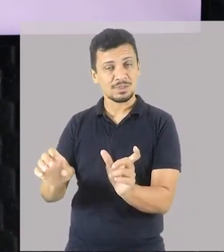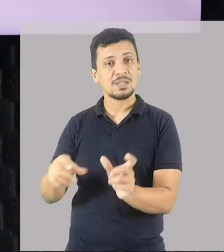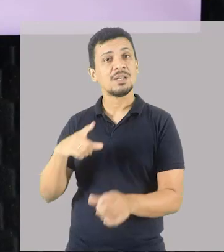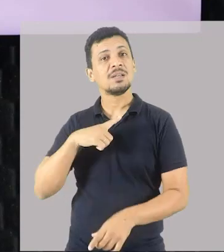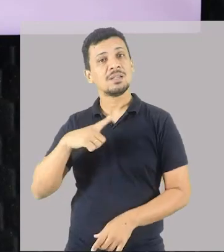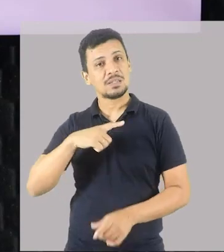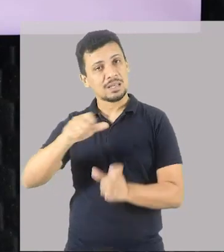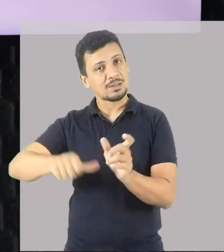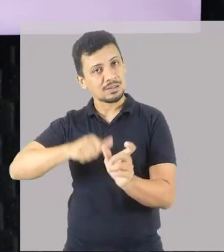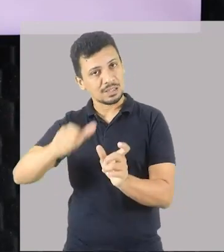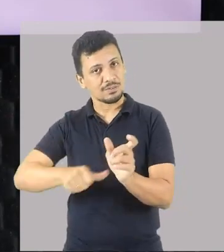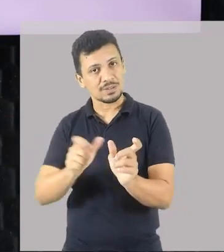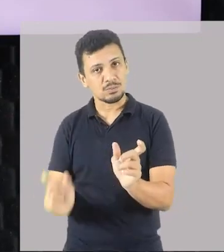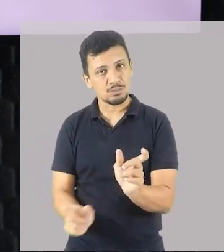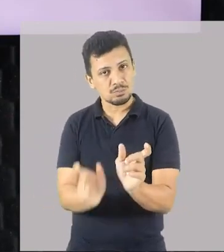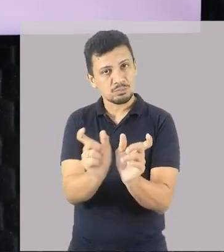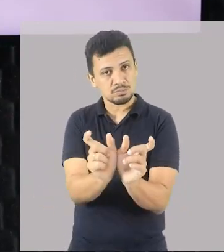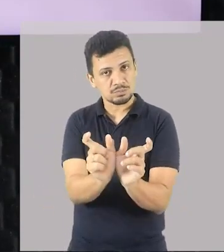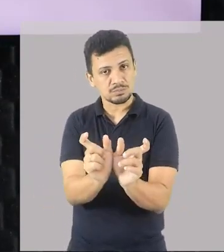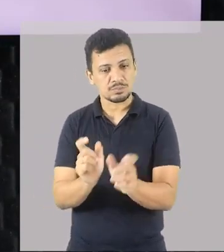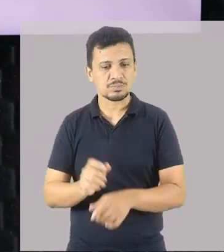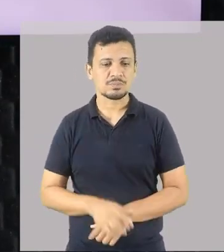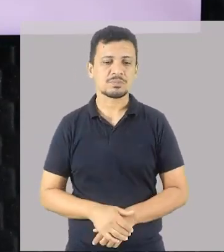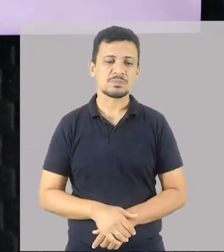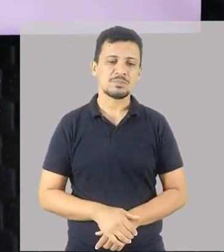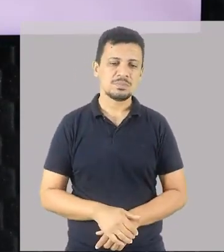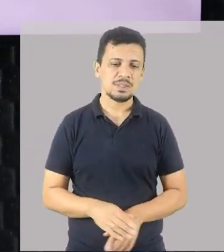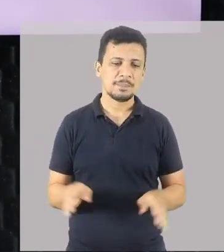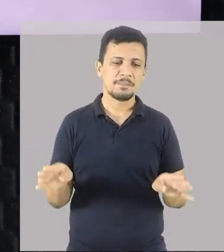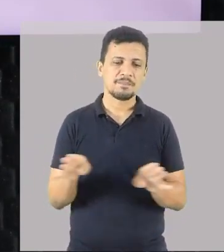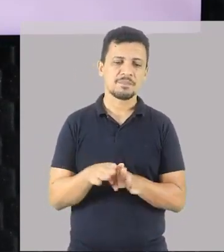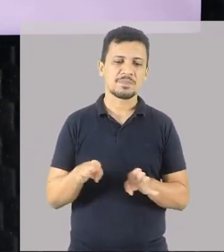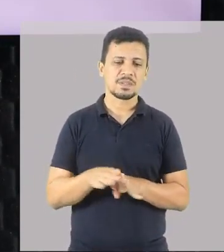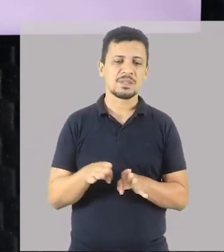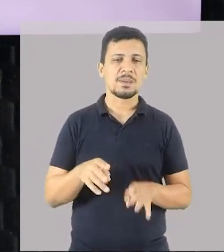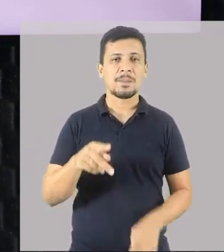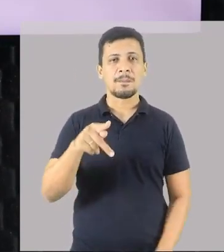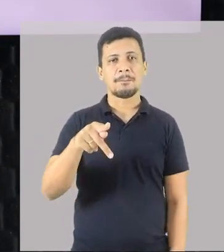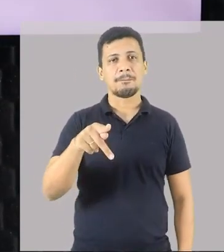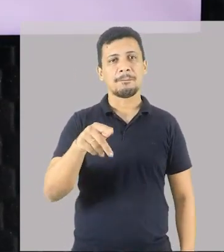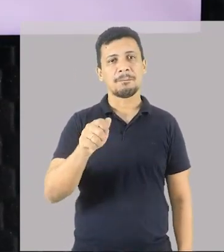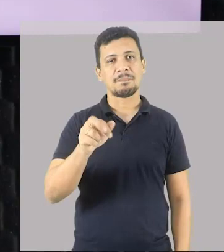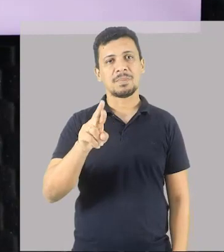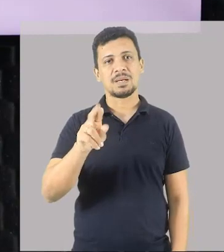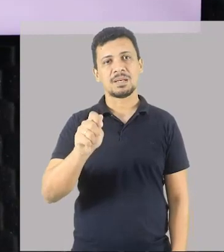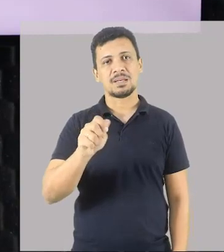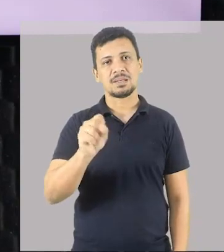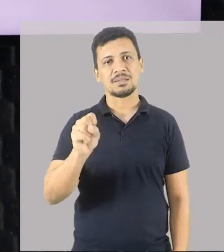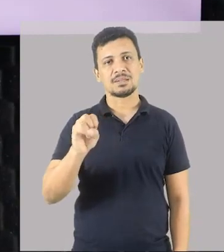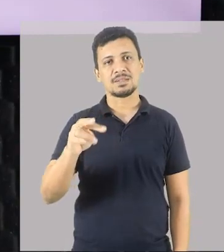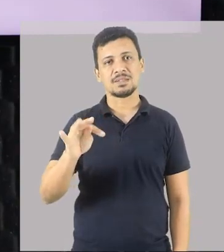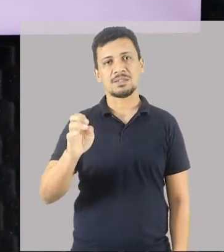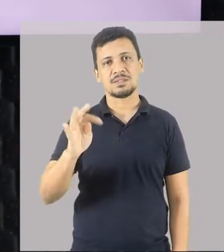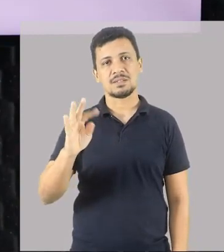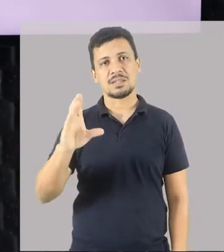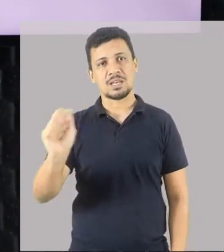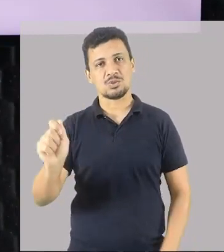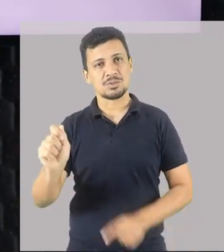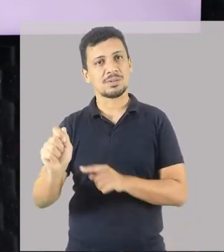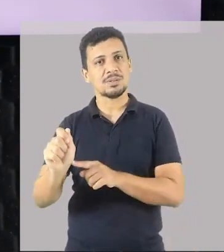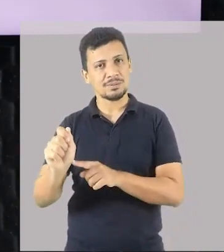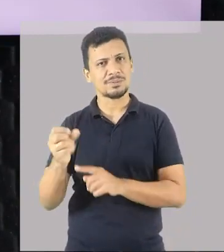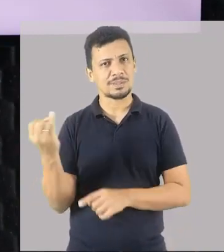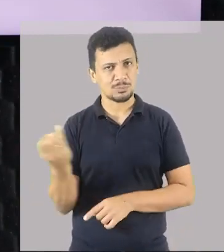a derivação sufixal, ok? Aí teríamos a derivação parassintética. Aqui nós temos um detalhe.